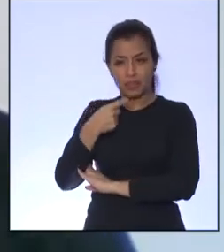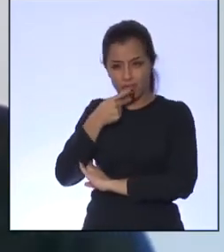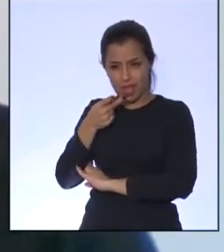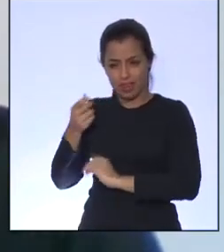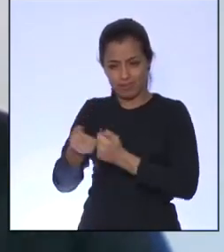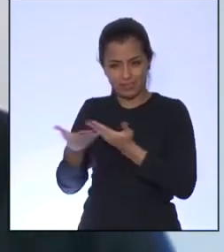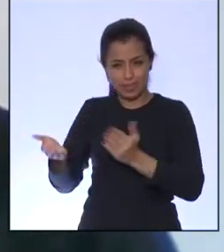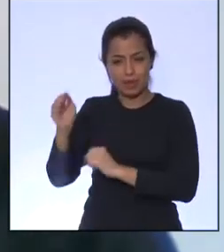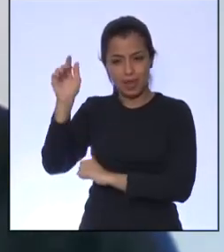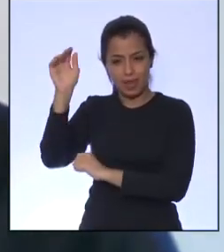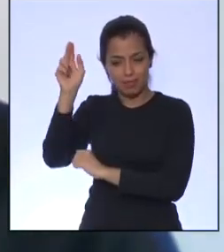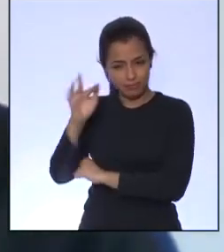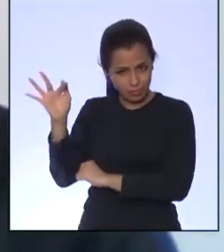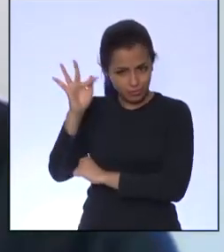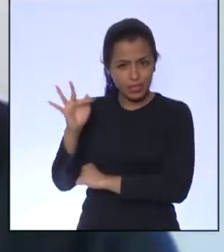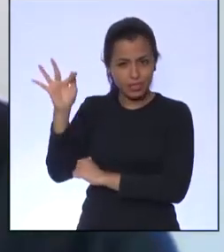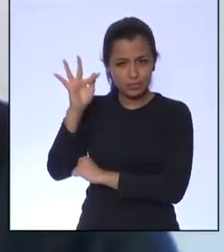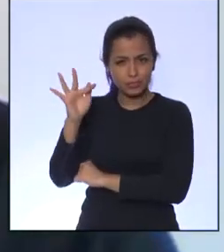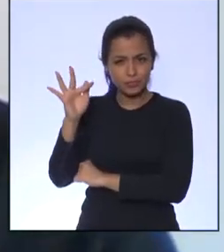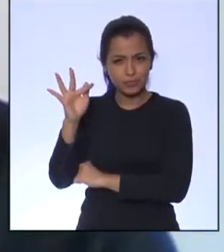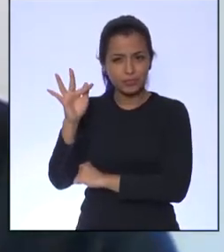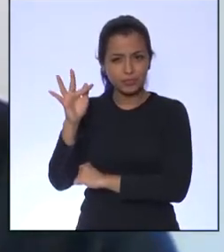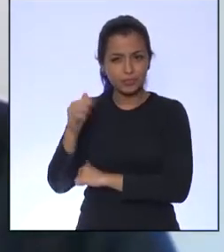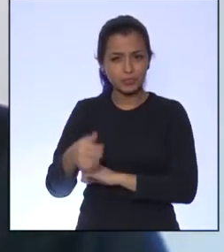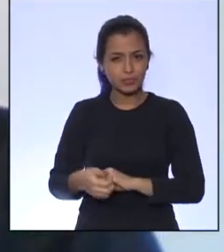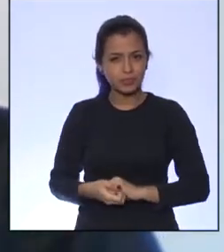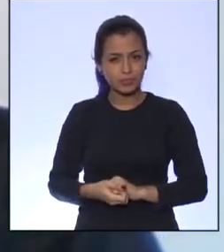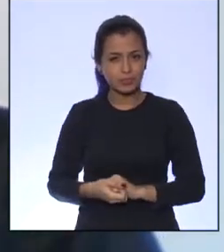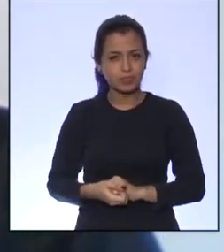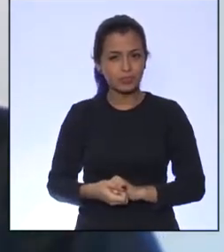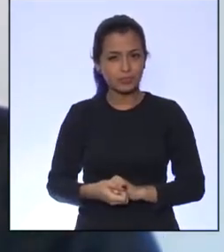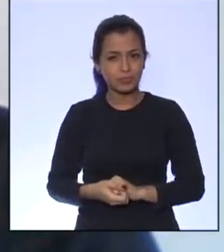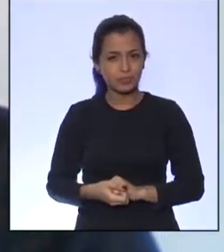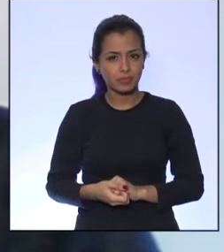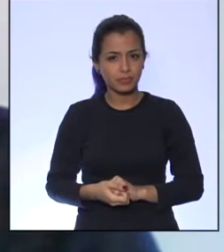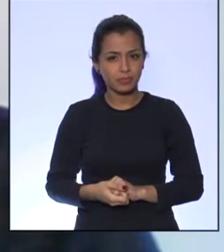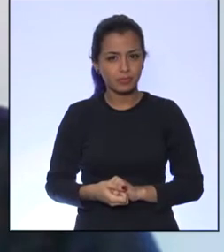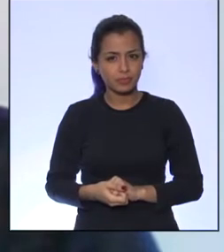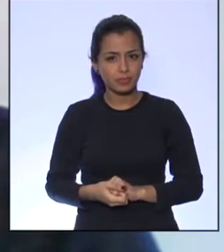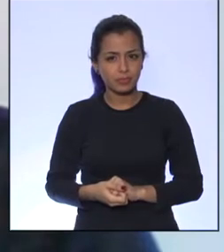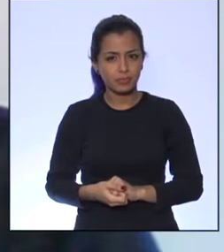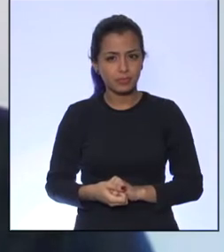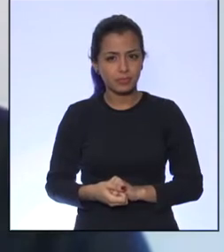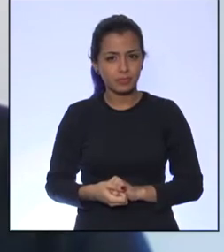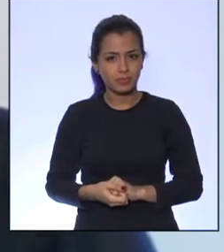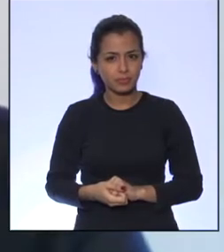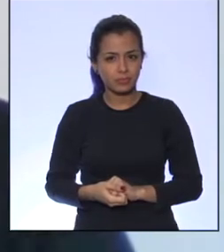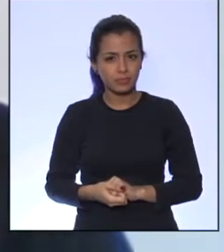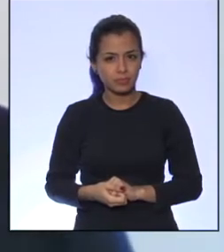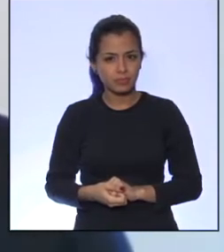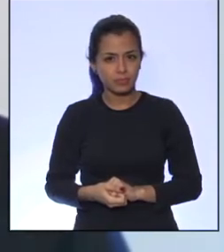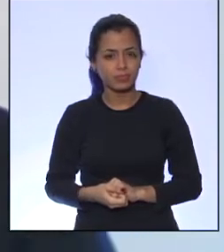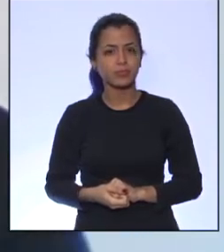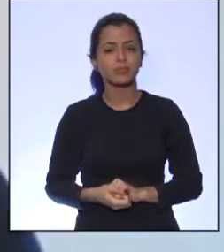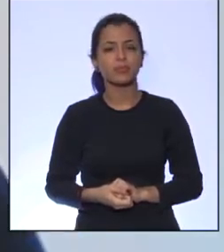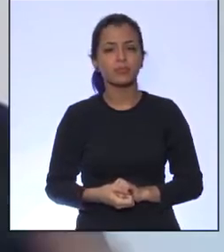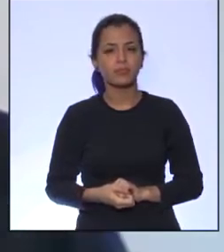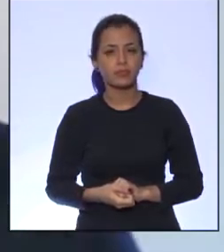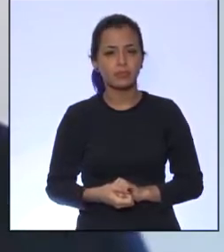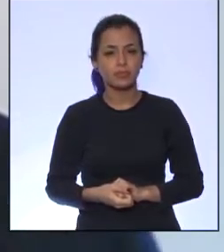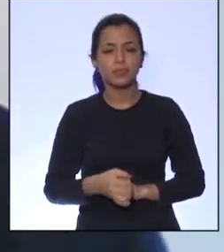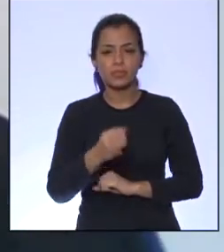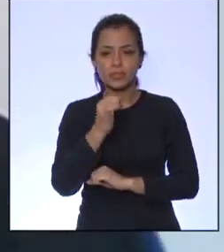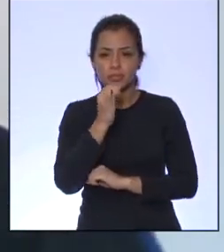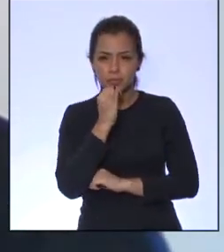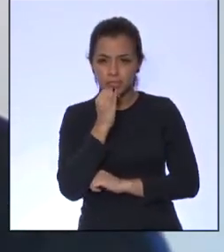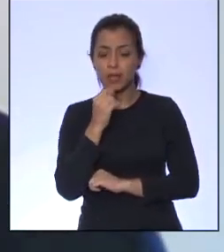universidades, aí, como secretário de Educação, dizer, não, vem me ajudar, e, portanto, aos